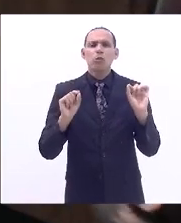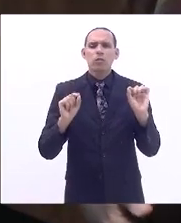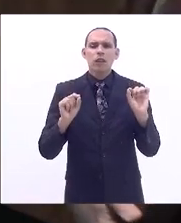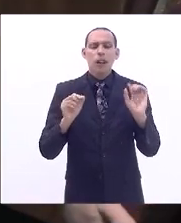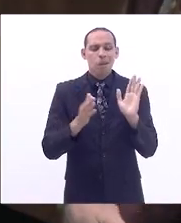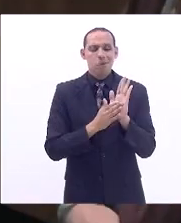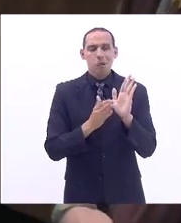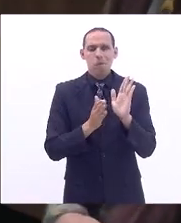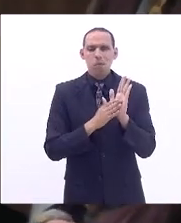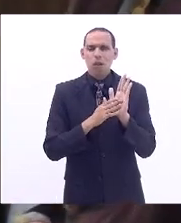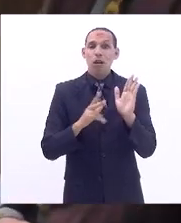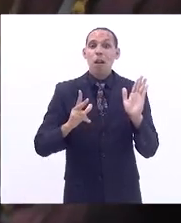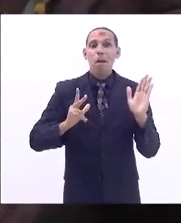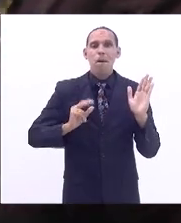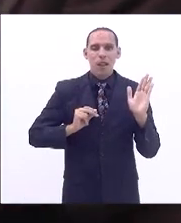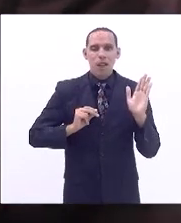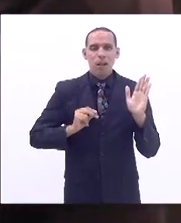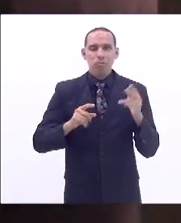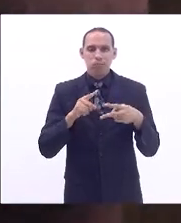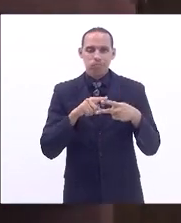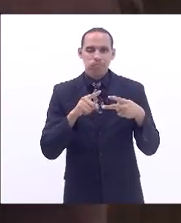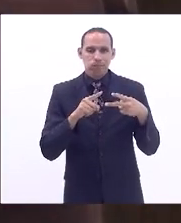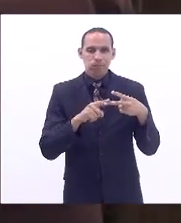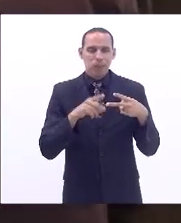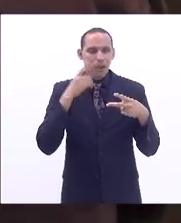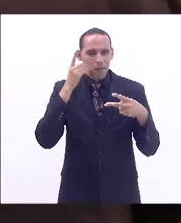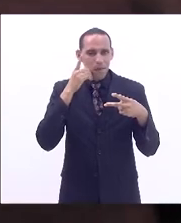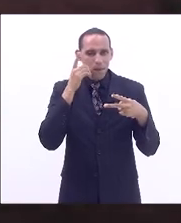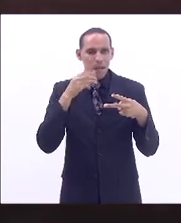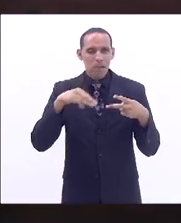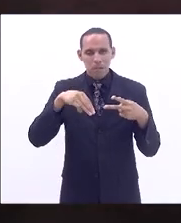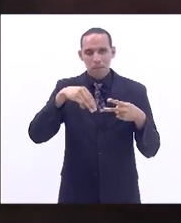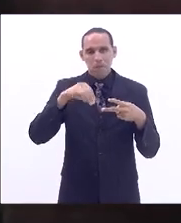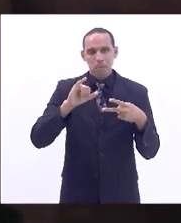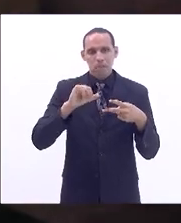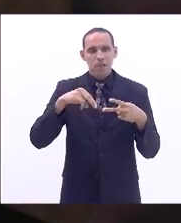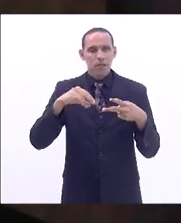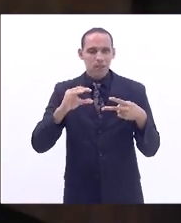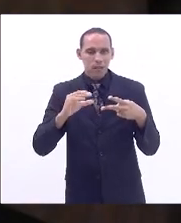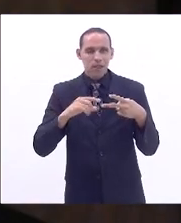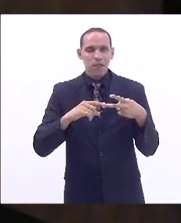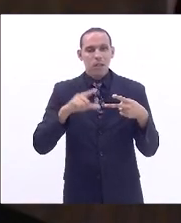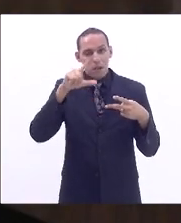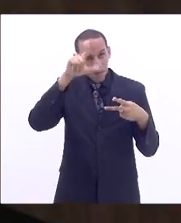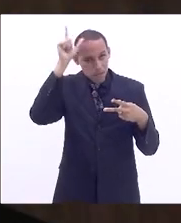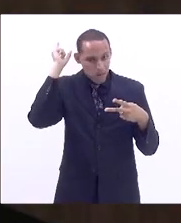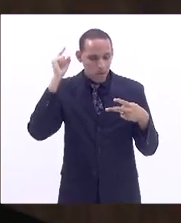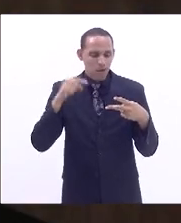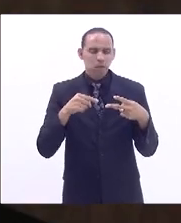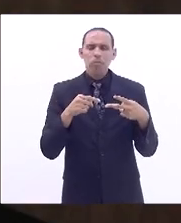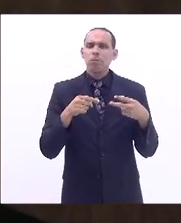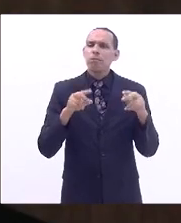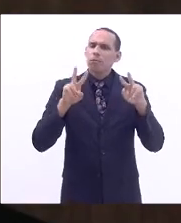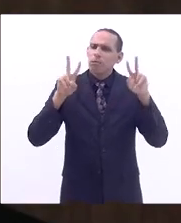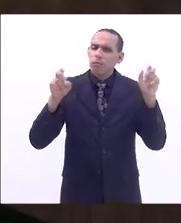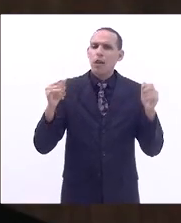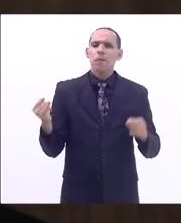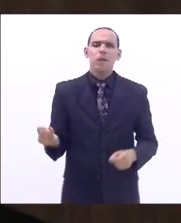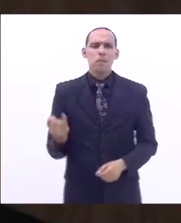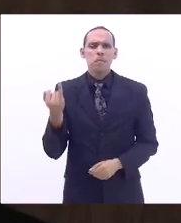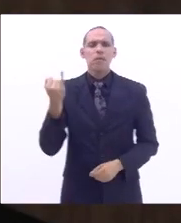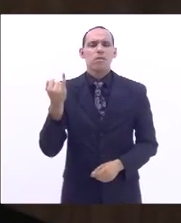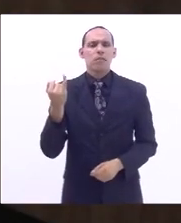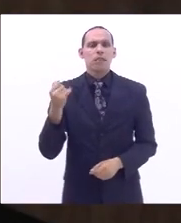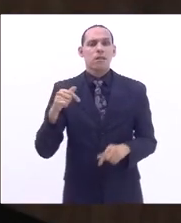o mérito da proposta do minc e dos Paulo que enfrenta o tema é muito importante Márcio né nós fizemos recentemente